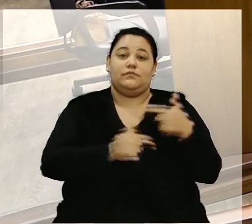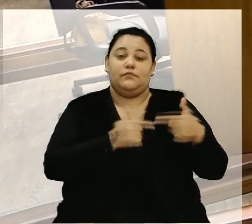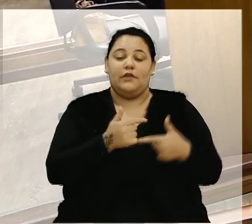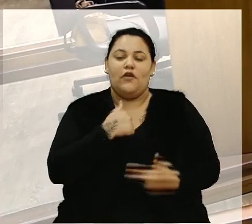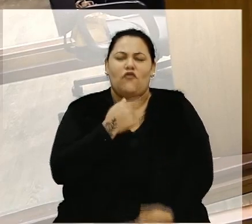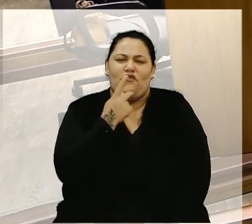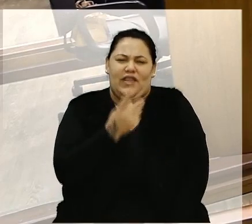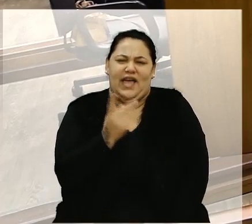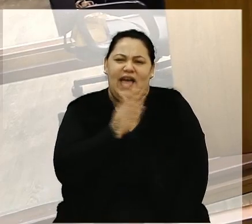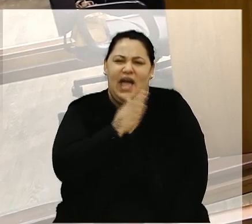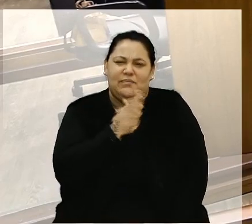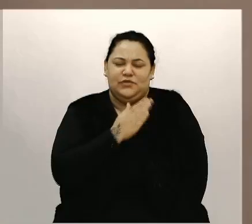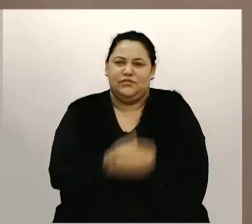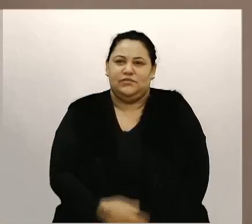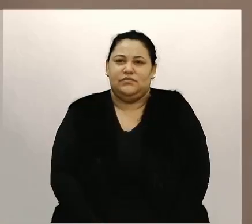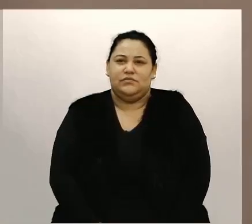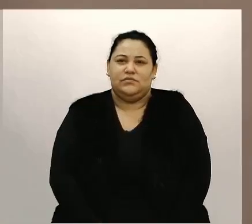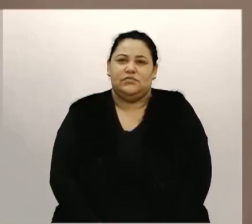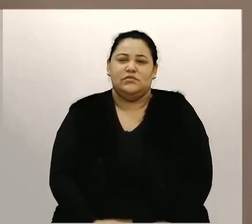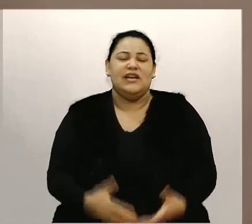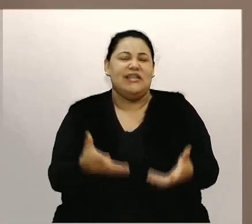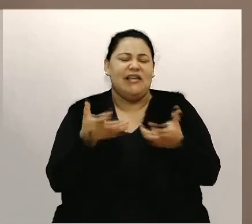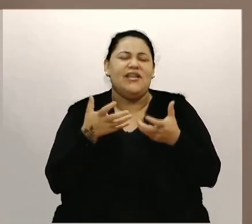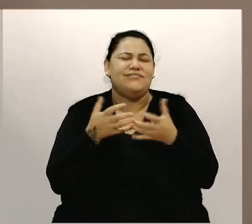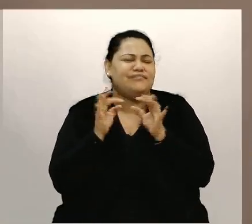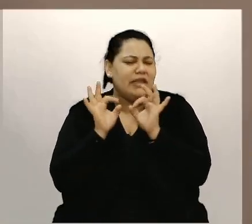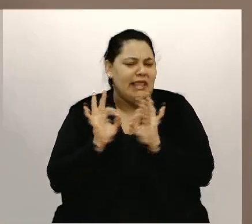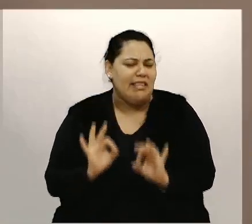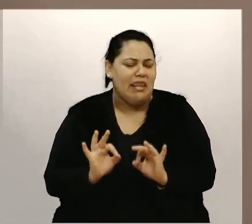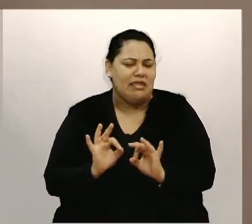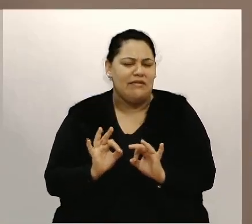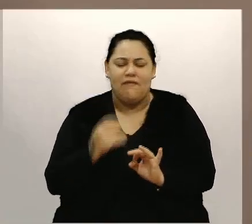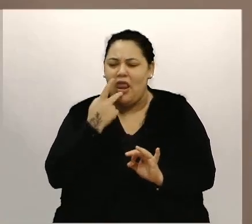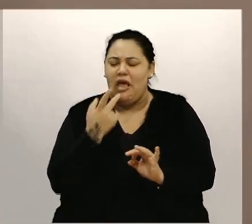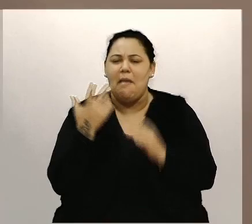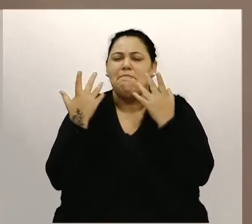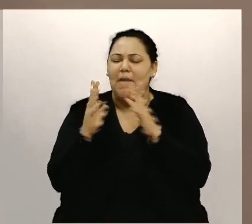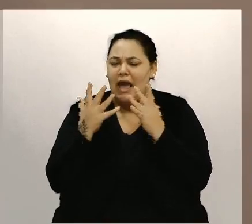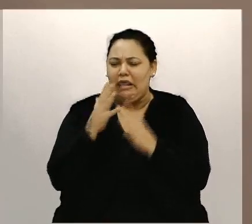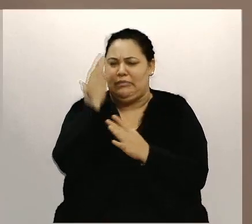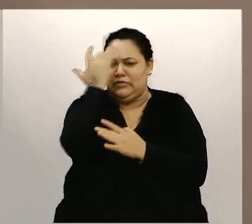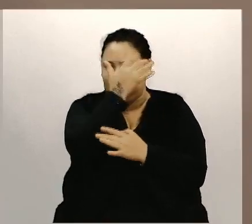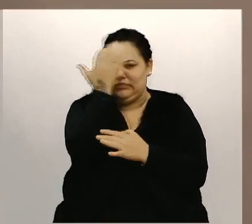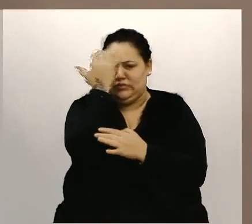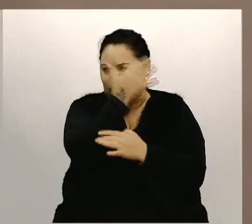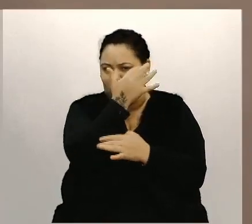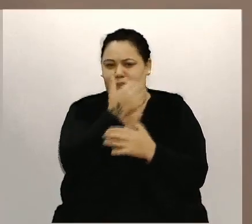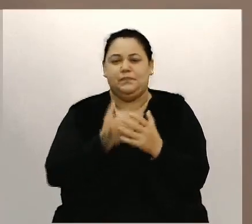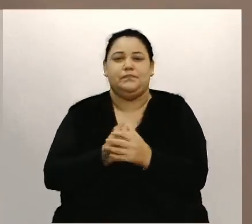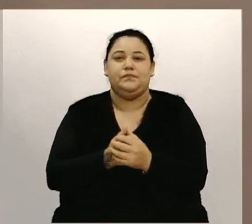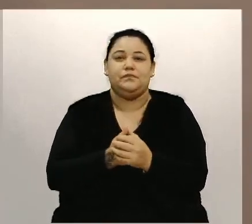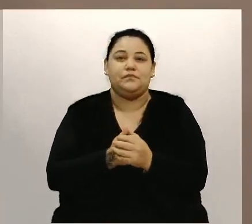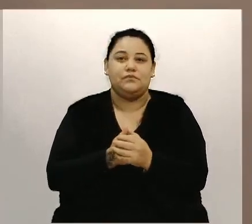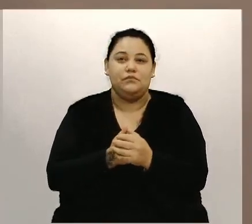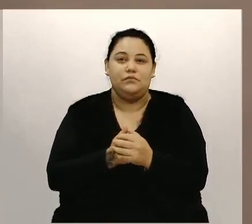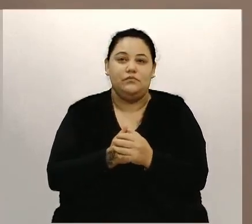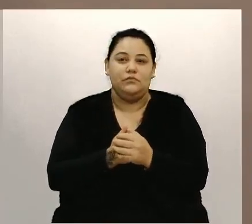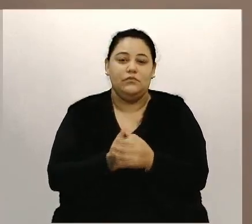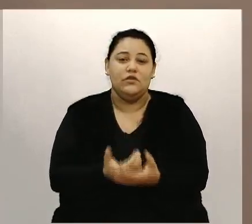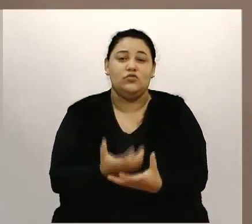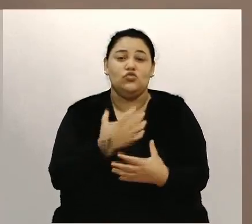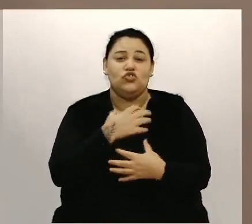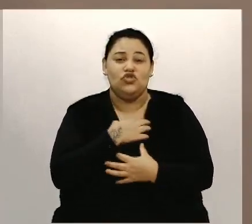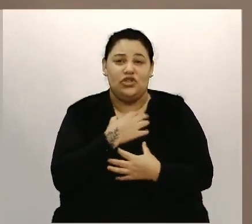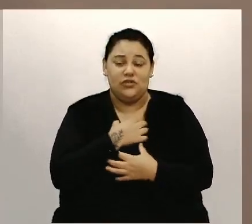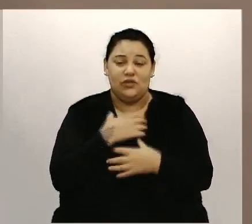breve. Quero ser cirúrgico em elogiar o prefeito Adiló. Pela forma como ele